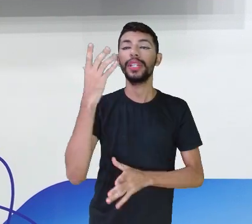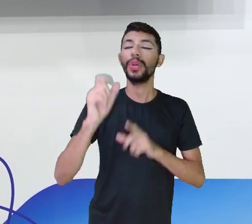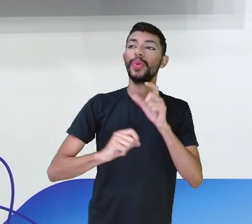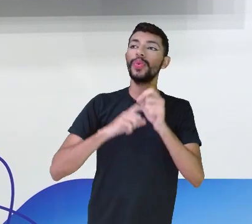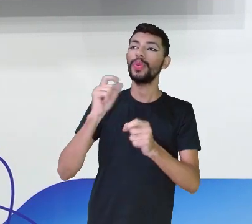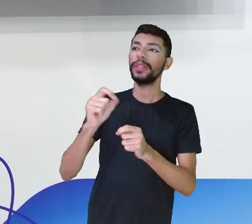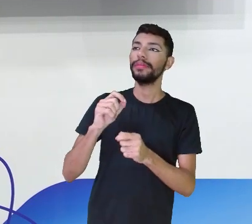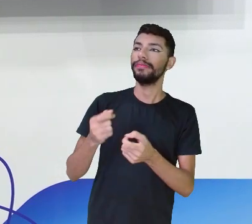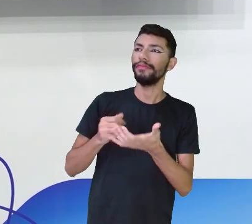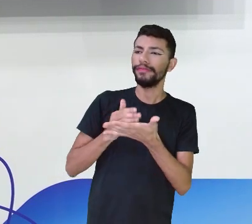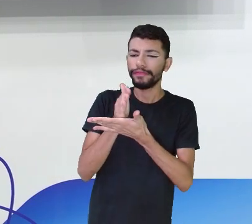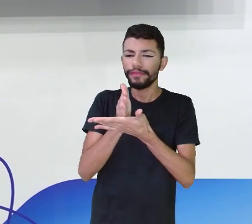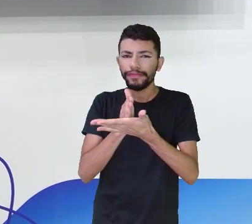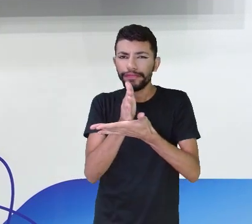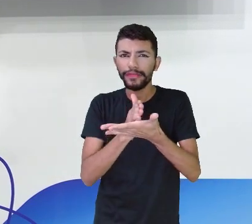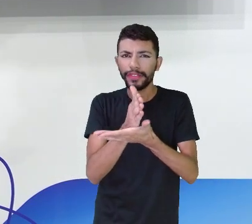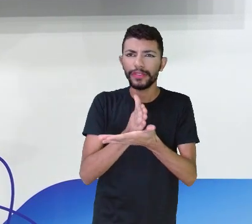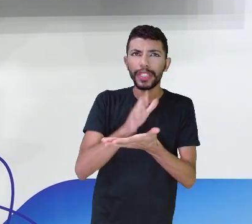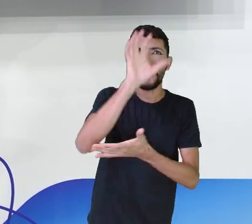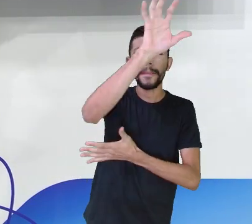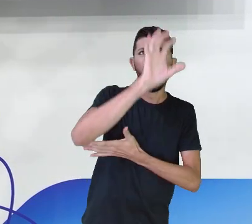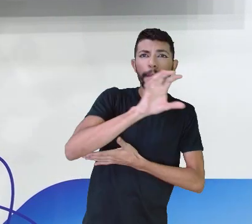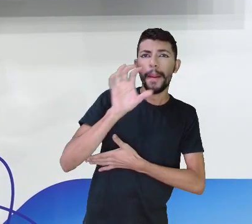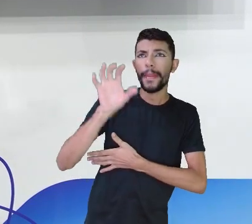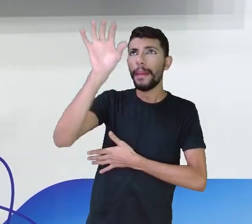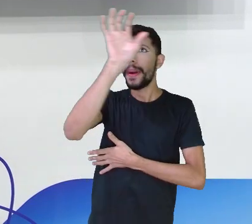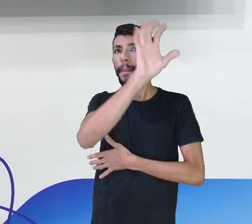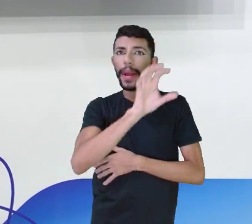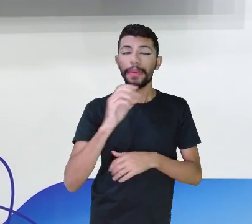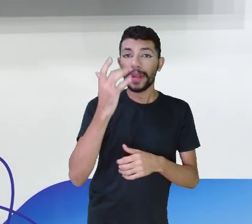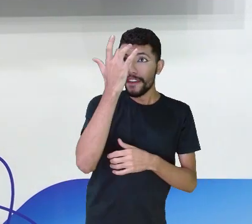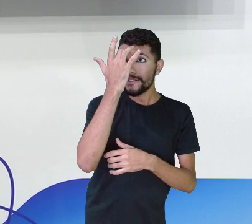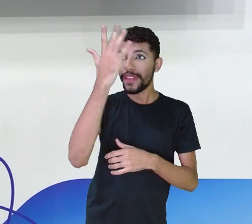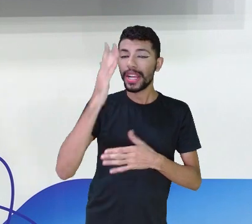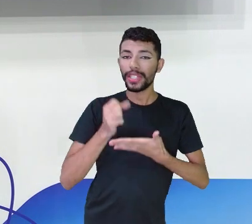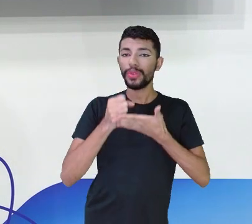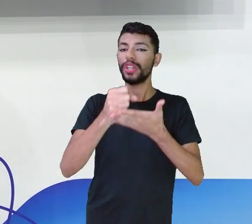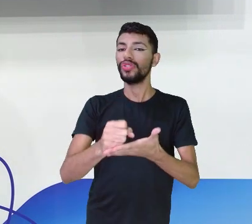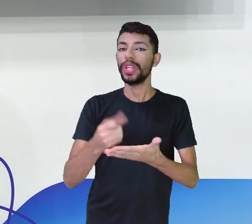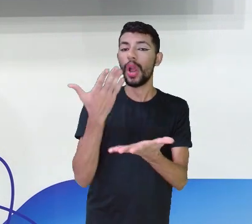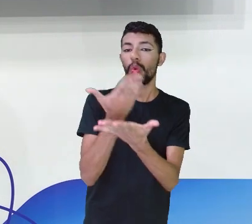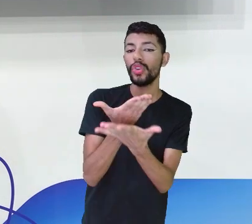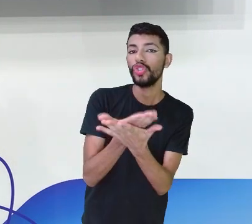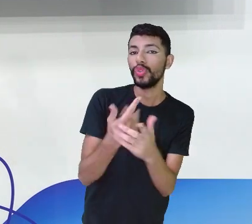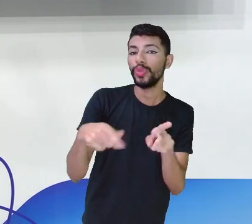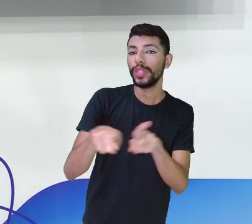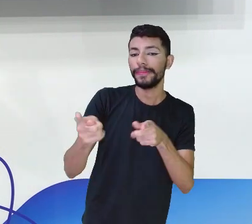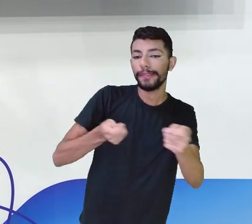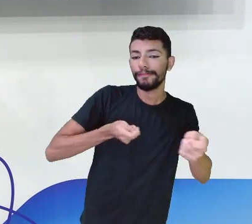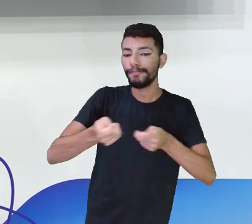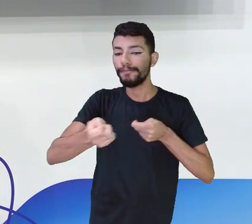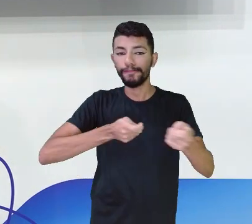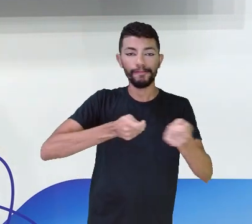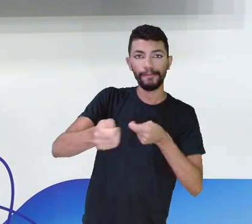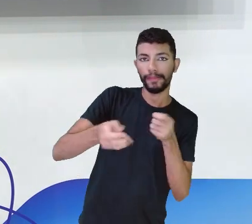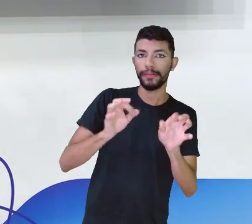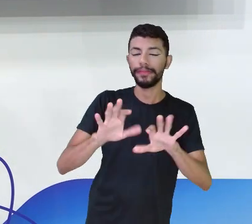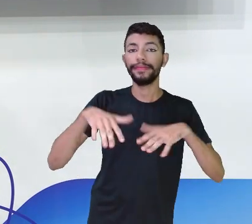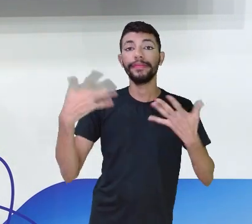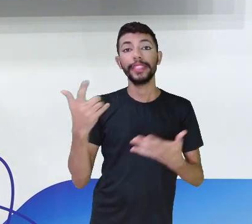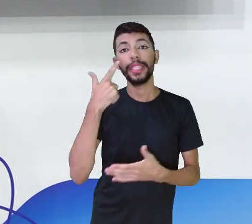divisão para facilitar o seu estudo e a administração. Como eu tinha dito para vocês, essas regiões elas